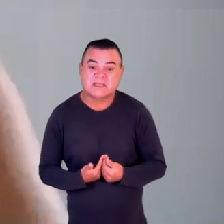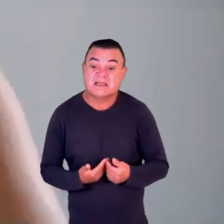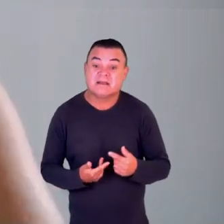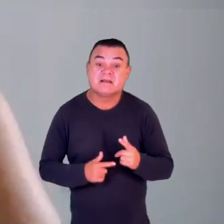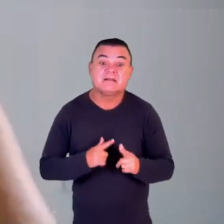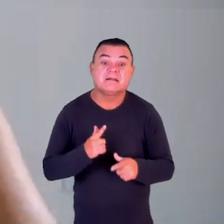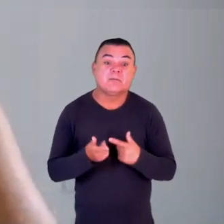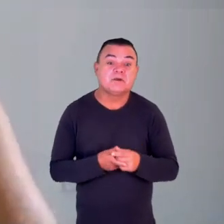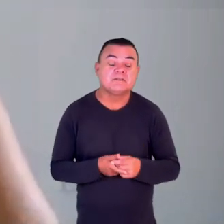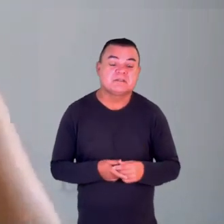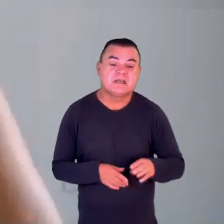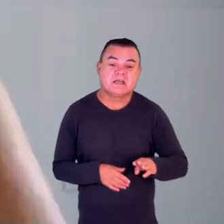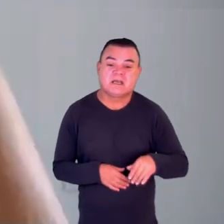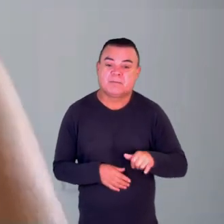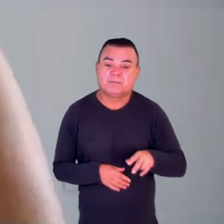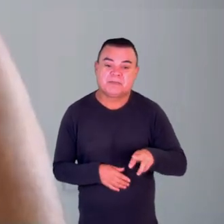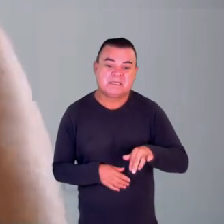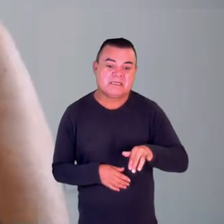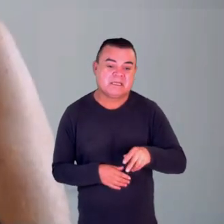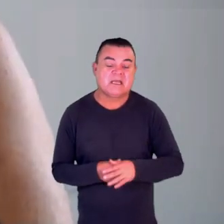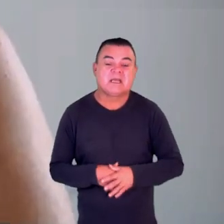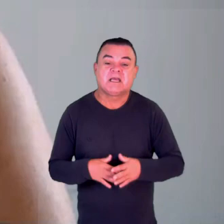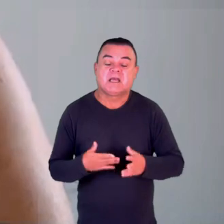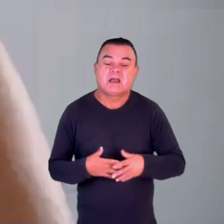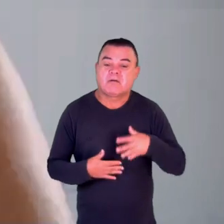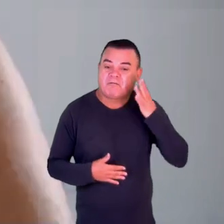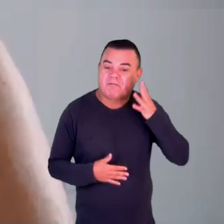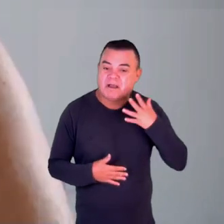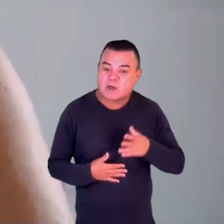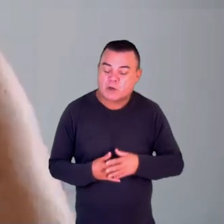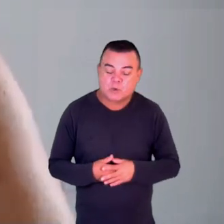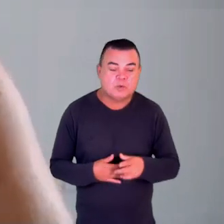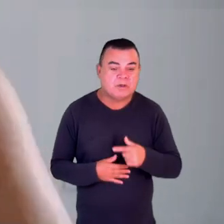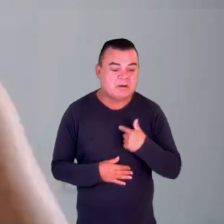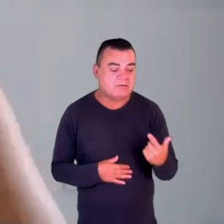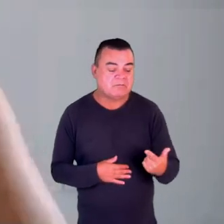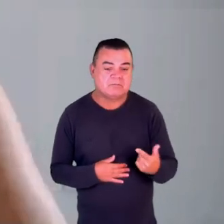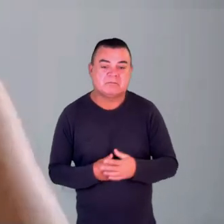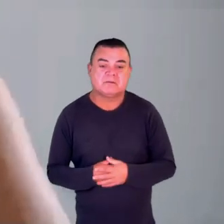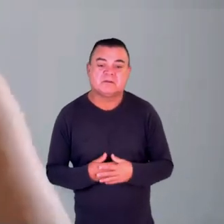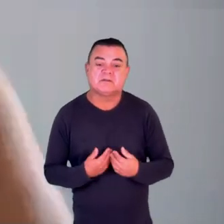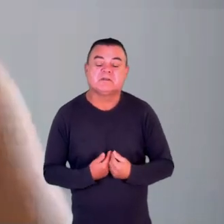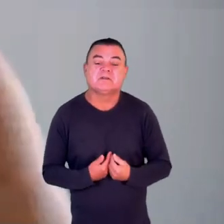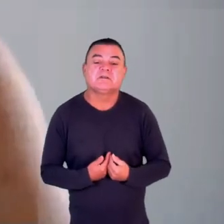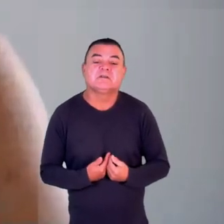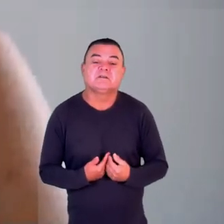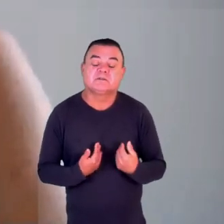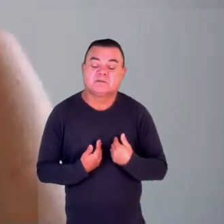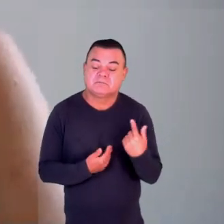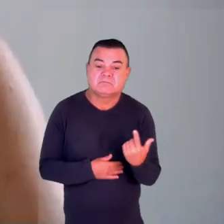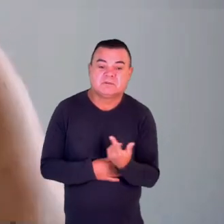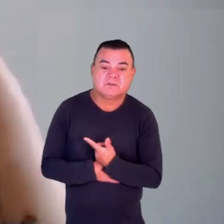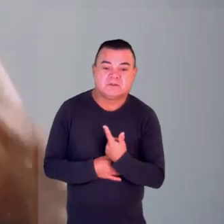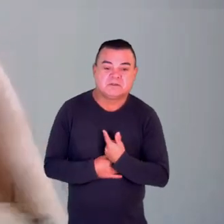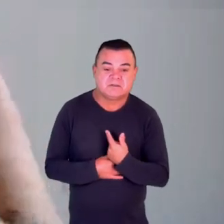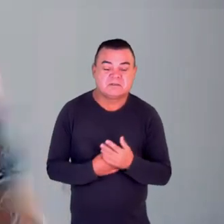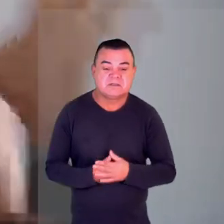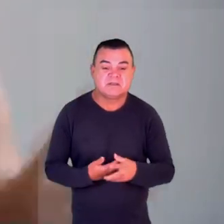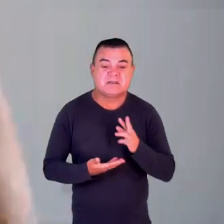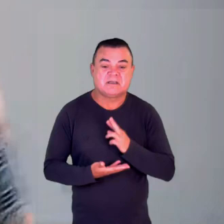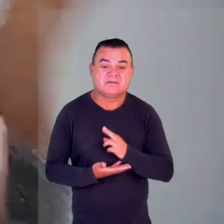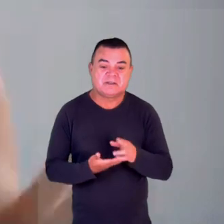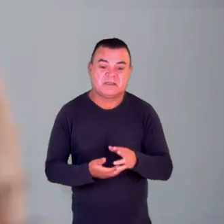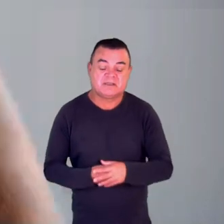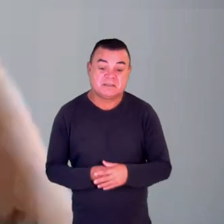eh não atua ela tá aí no nosso conselho a nossa grande mestra eh nessa temática Mas as nossas falas